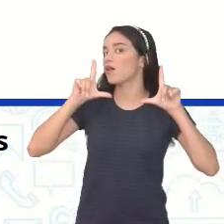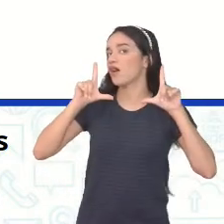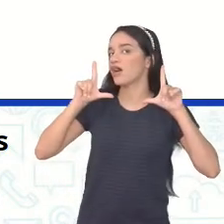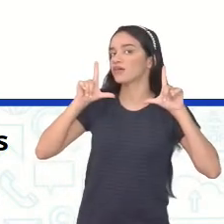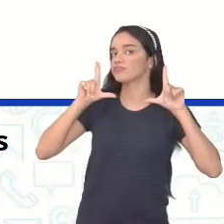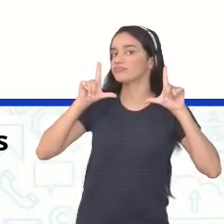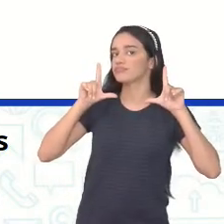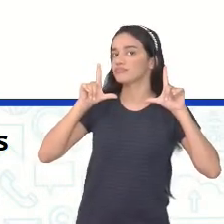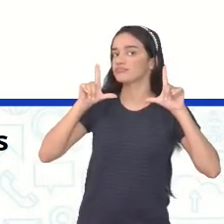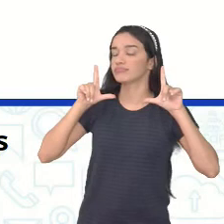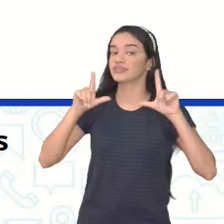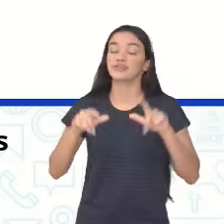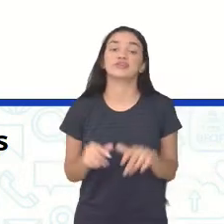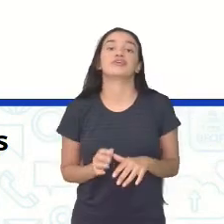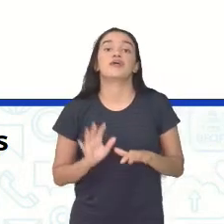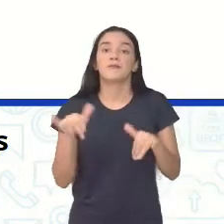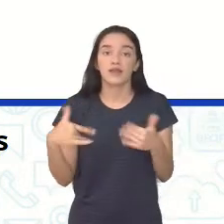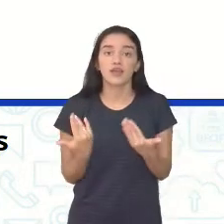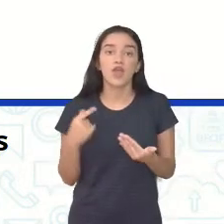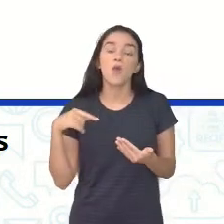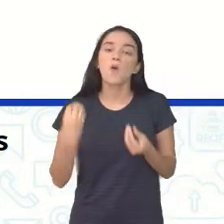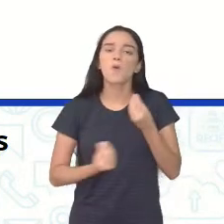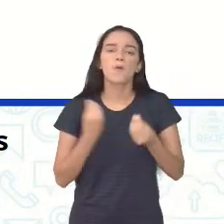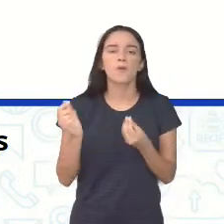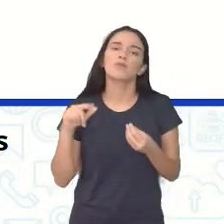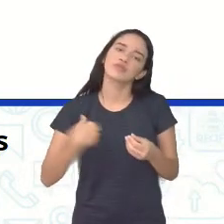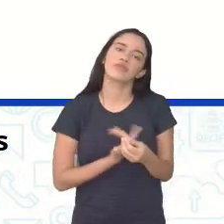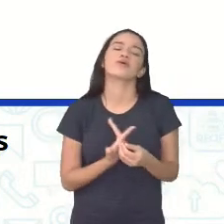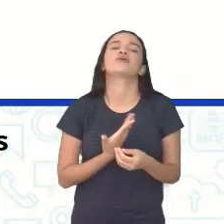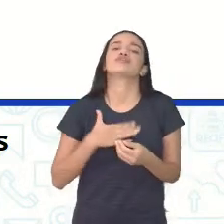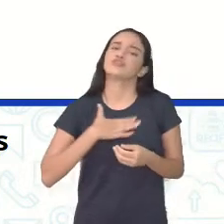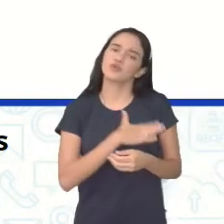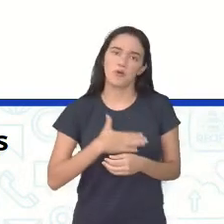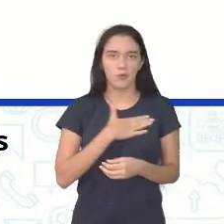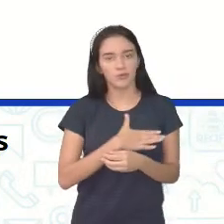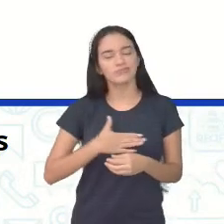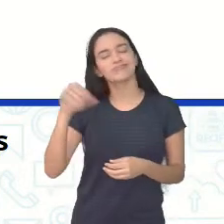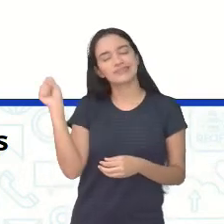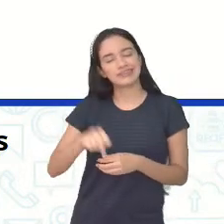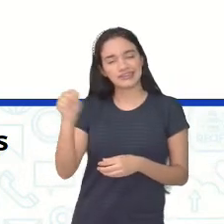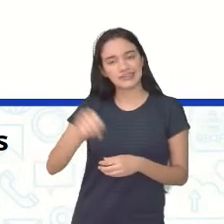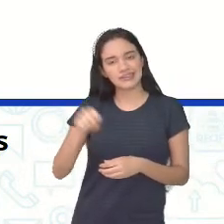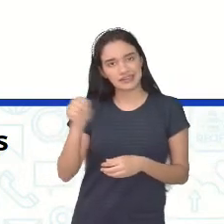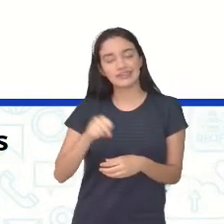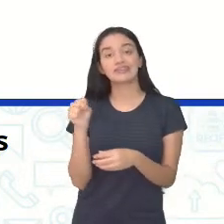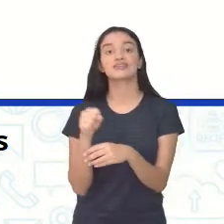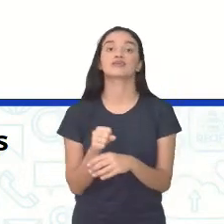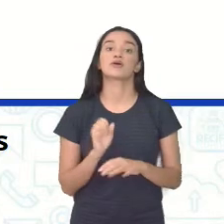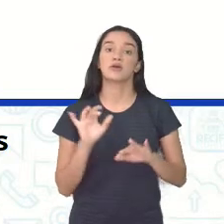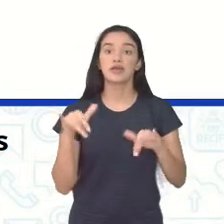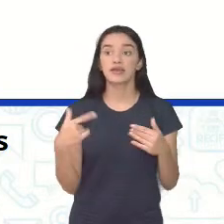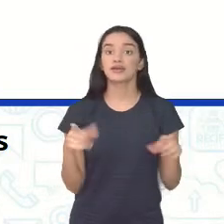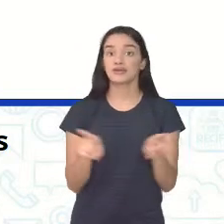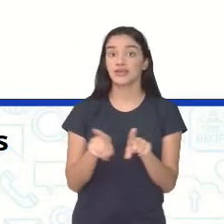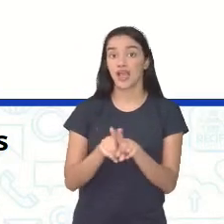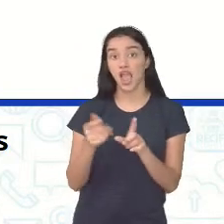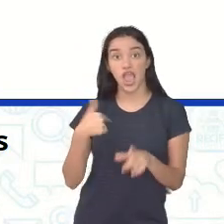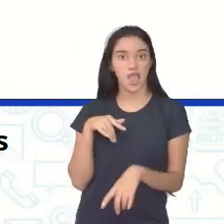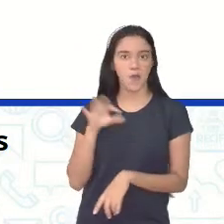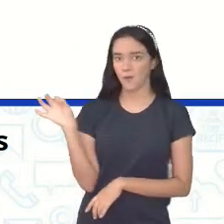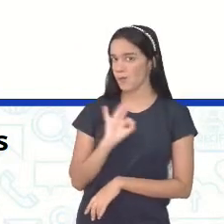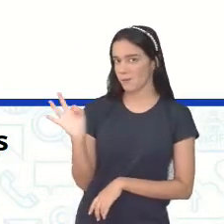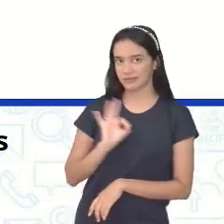passou água no rosto, tirou as melecas do olho. Vamos embora. Pega o caderno, porque hoje eu estou